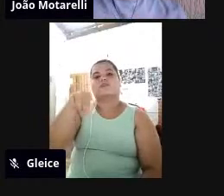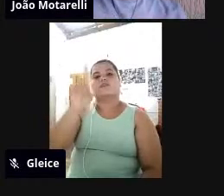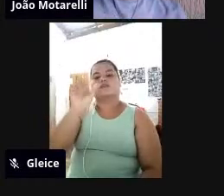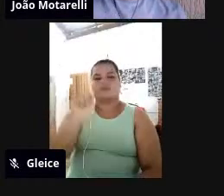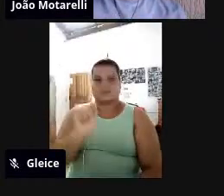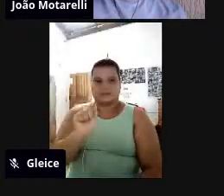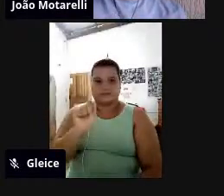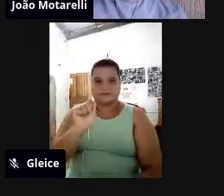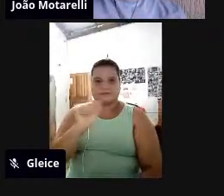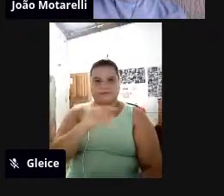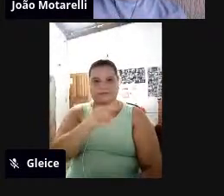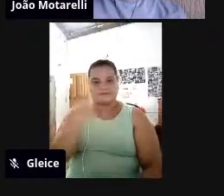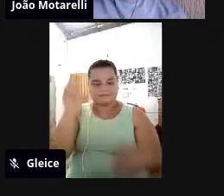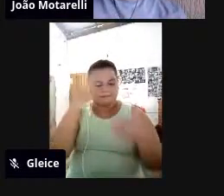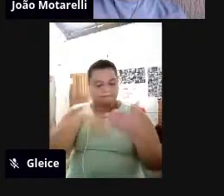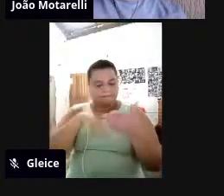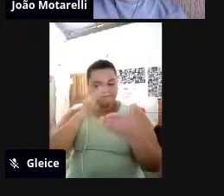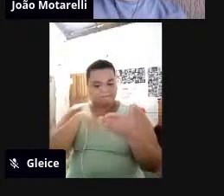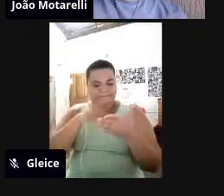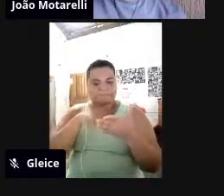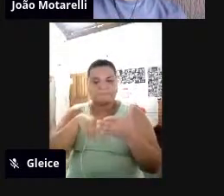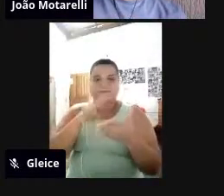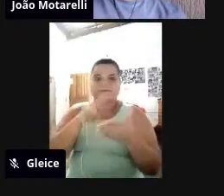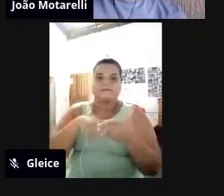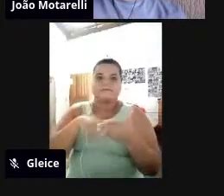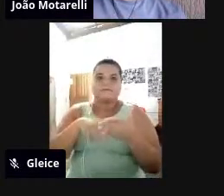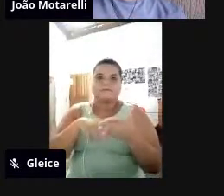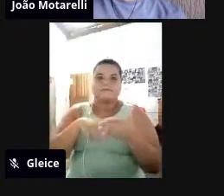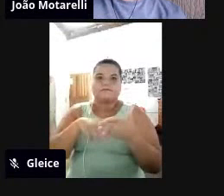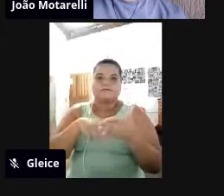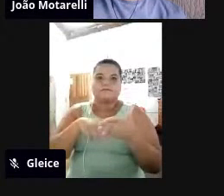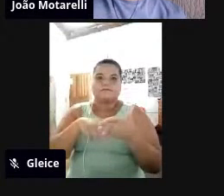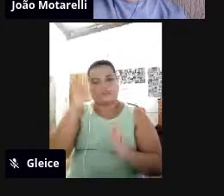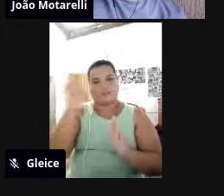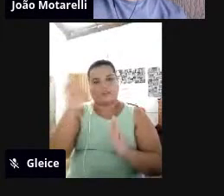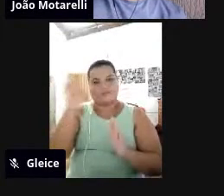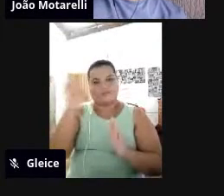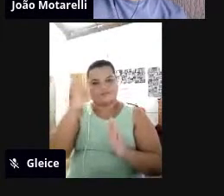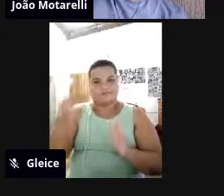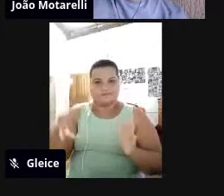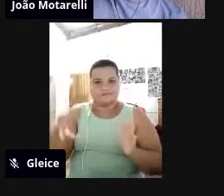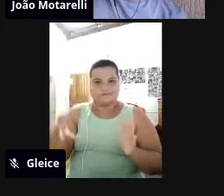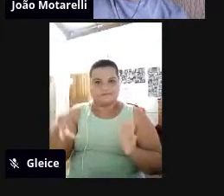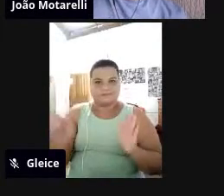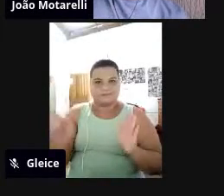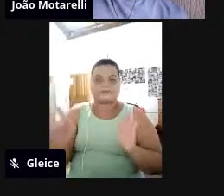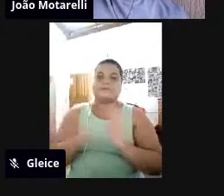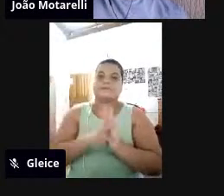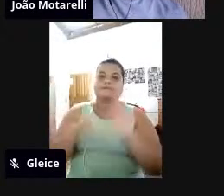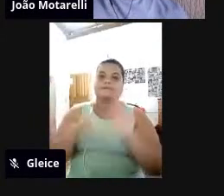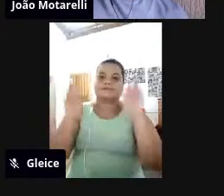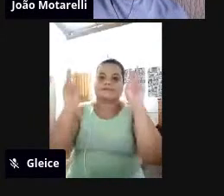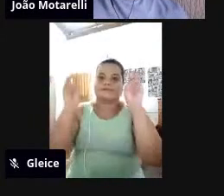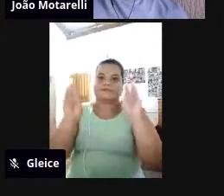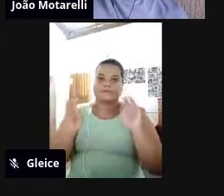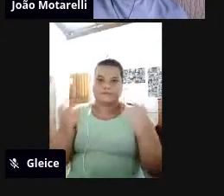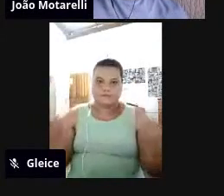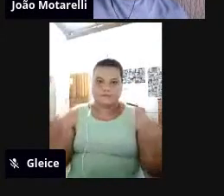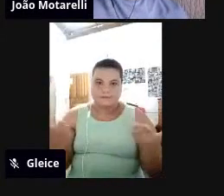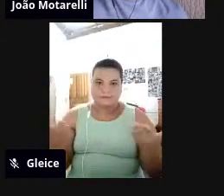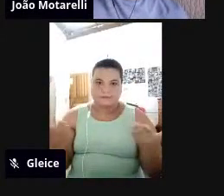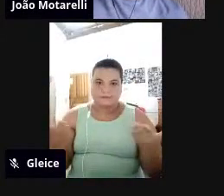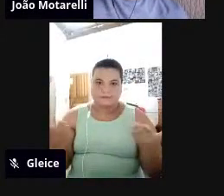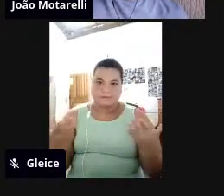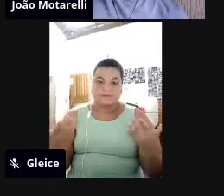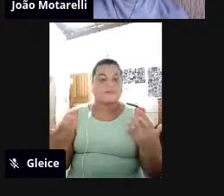vocês acham mais conteúdo teórico e referencial aí sobre isso. Ok? Bom, eu deixo aqui os meus